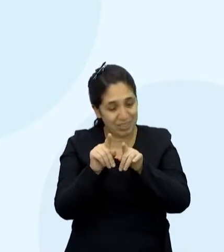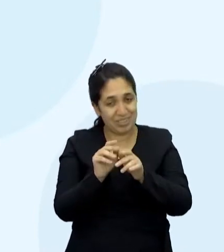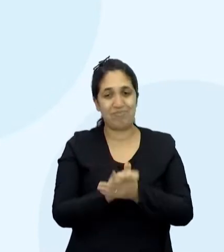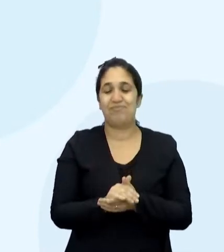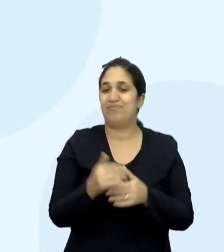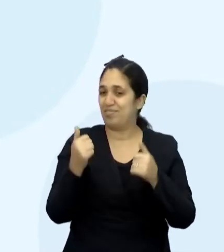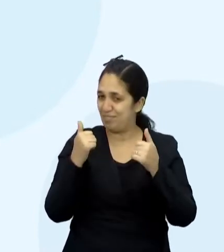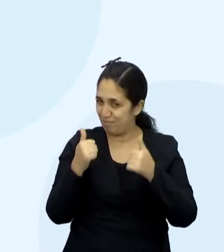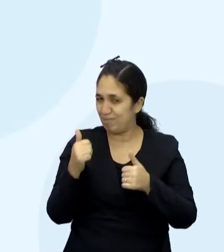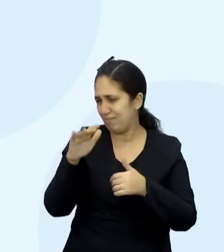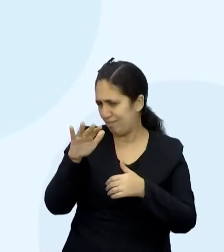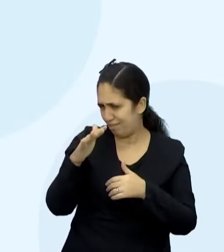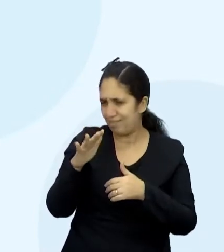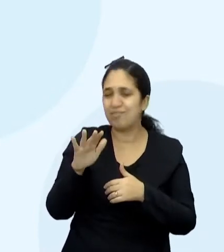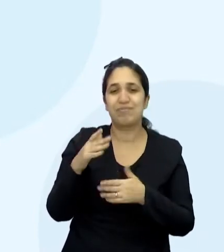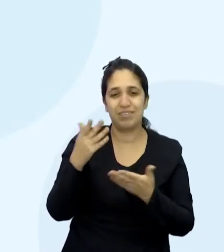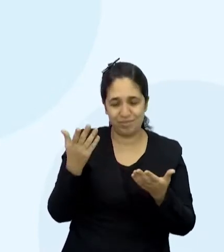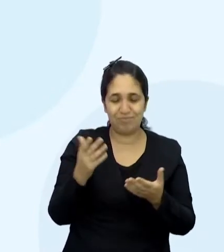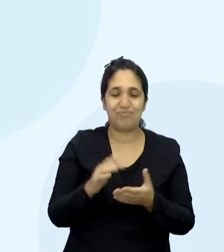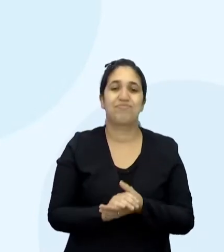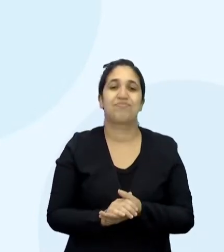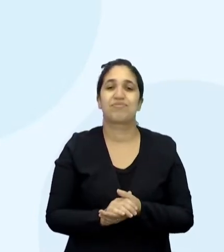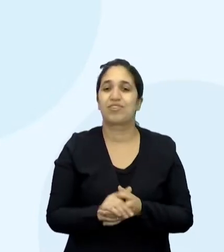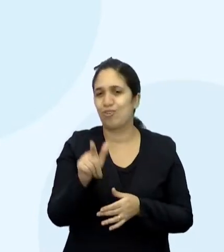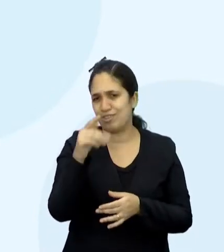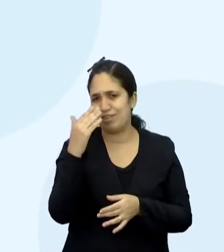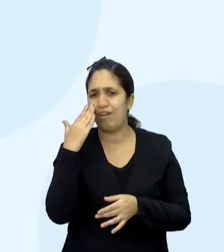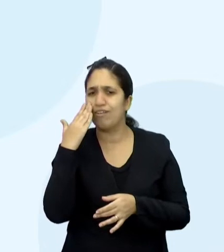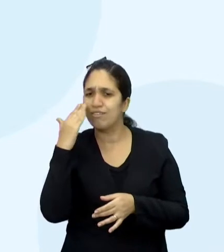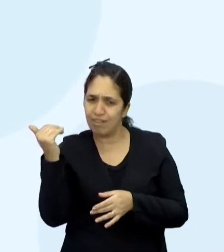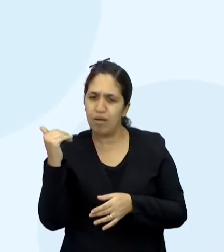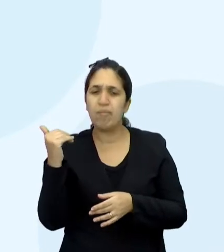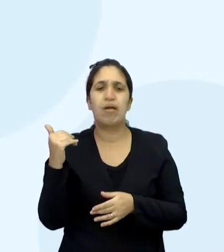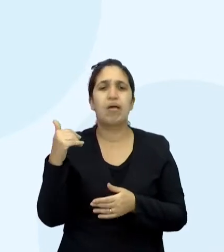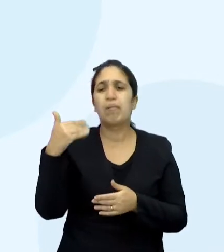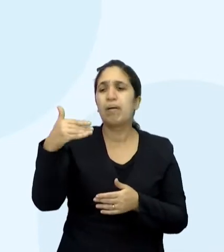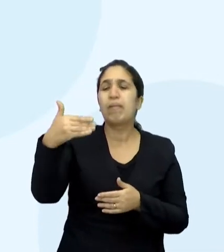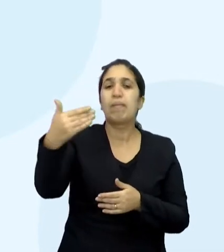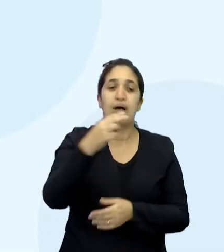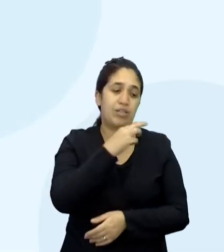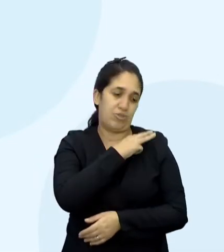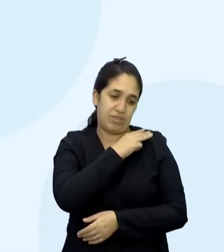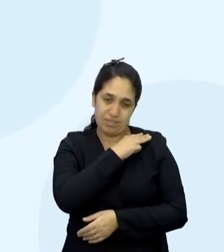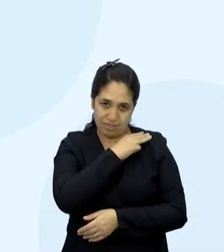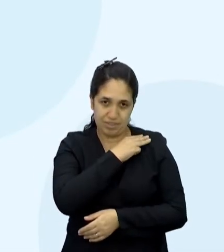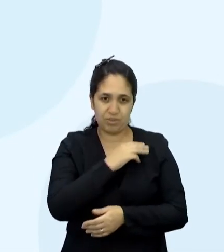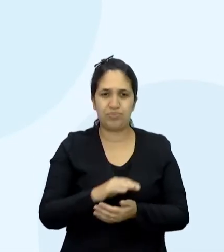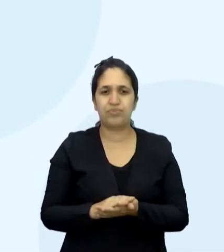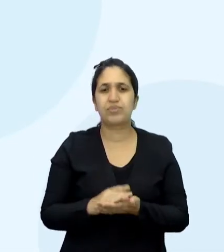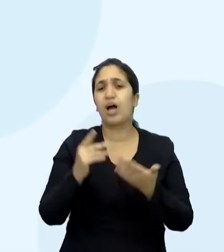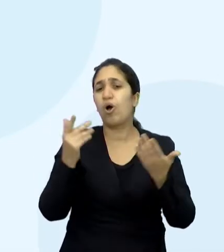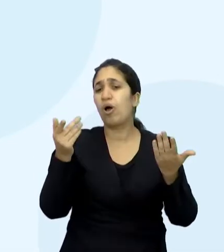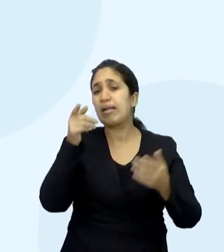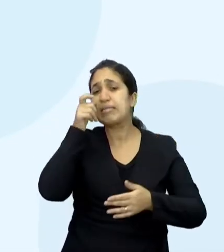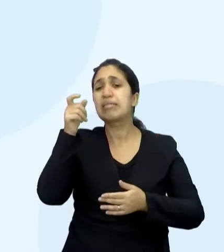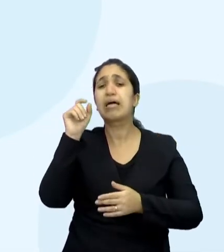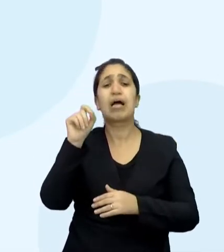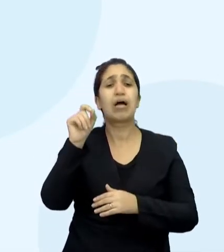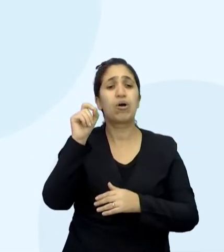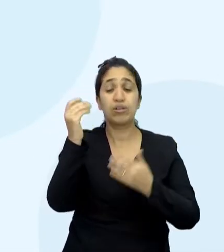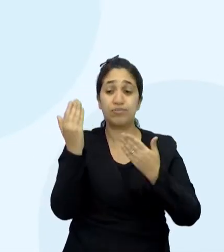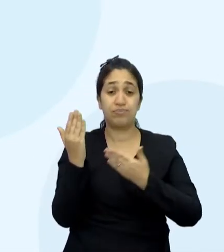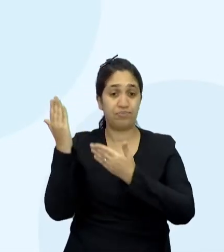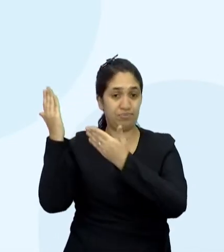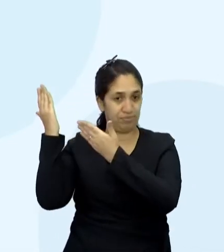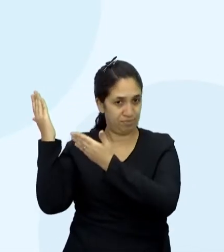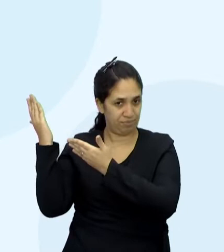bom? Mais ou menos isso que acontece e vocês saberão melhor disso lá na terceira série. Mas o que interessa pra gente? Olha aqui uns